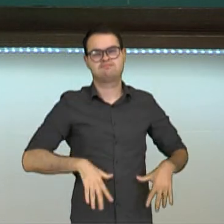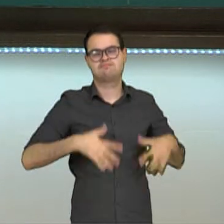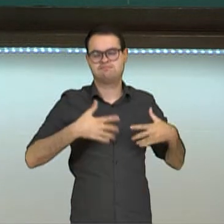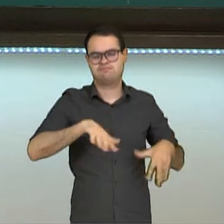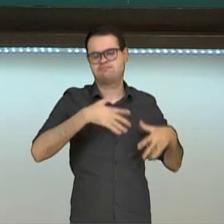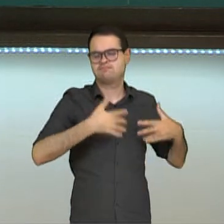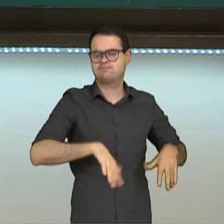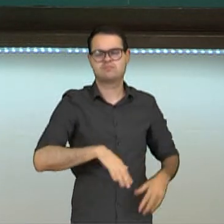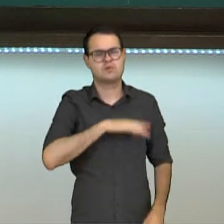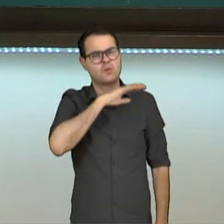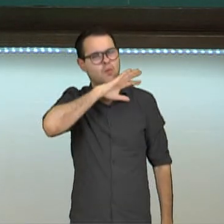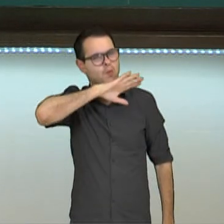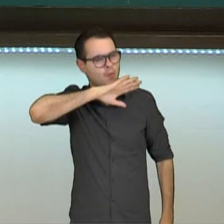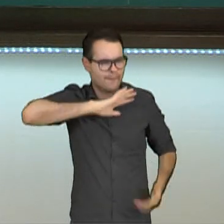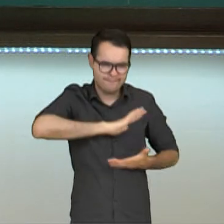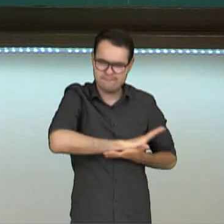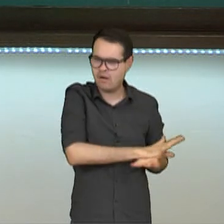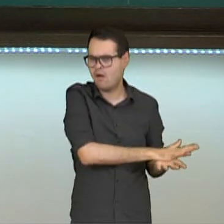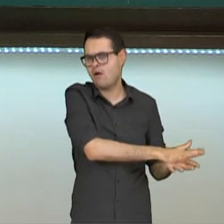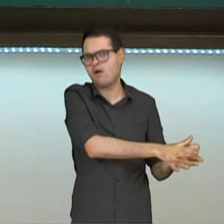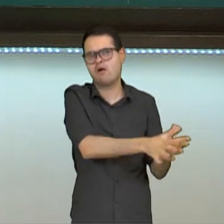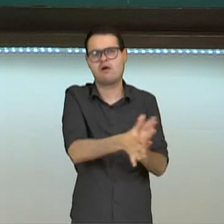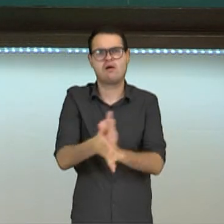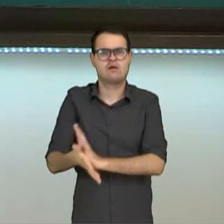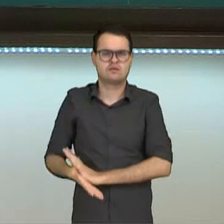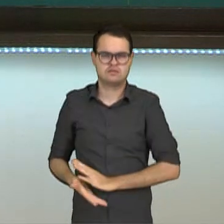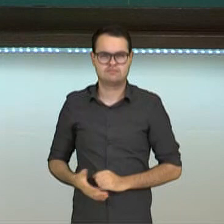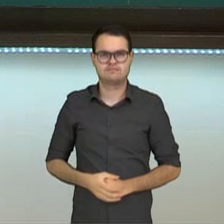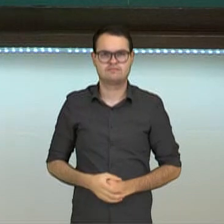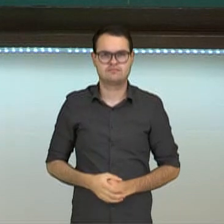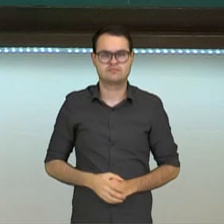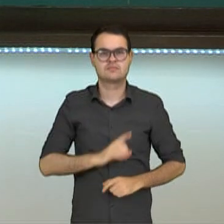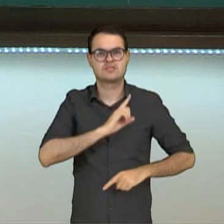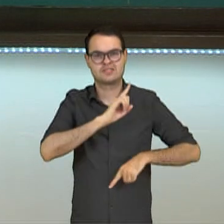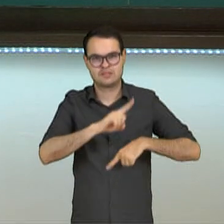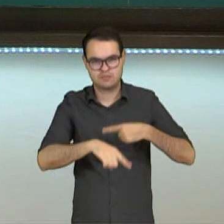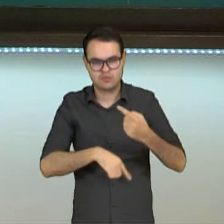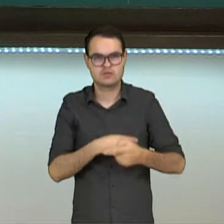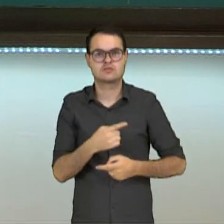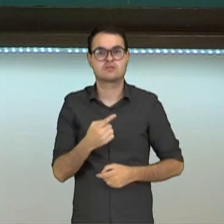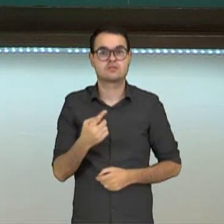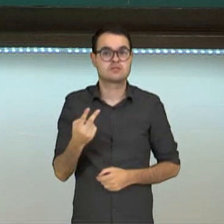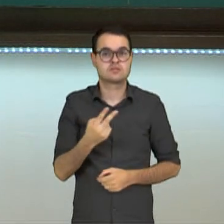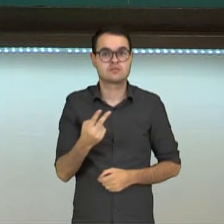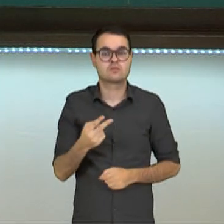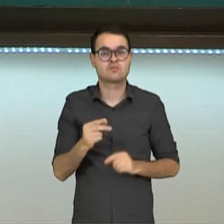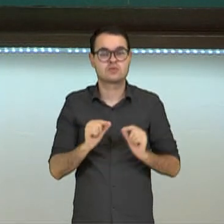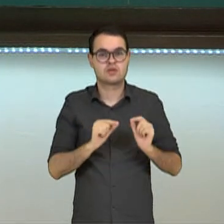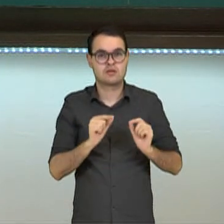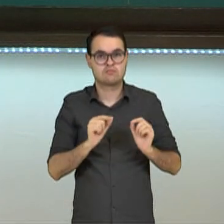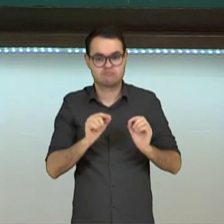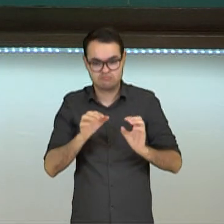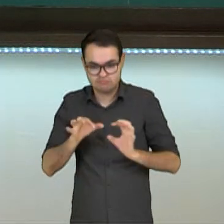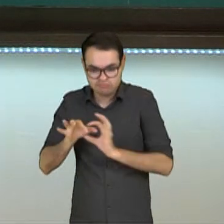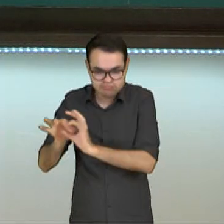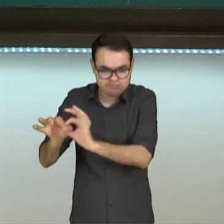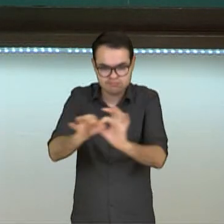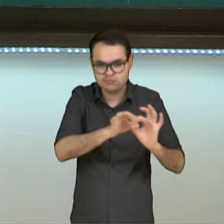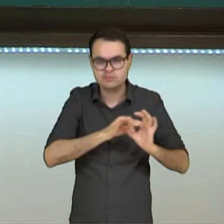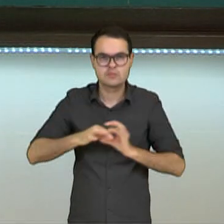catastrófico. Então, após a Primeira Guerra Mundial, alguns países se reuniram e criaram algo chamado Liga das